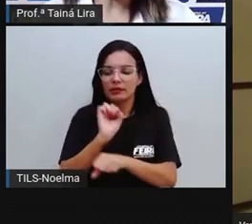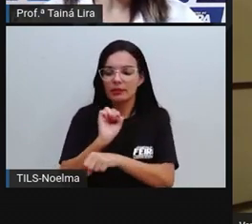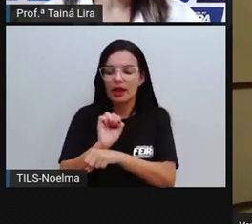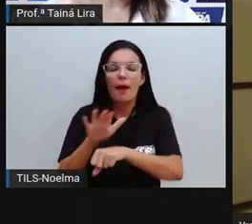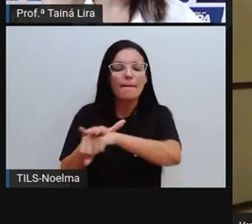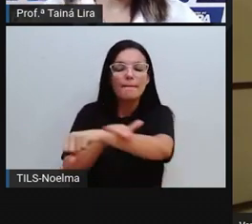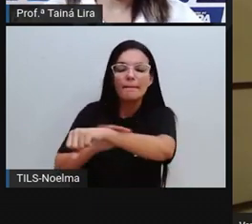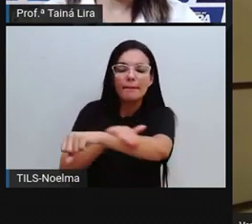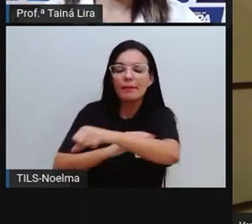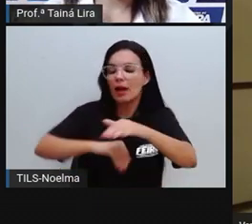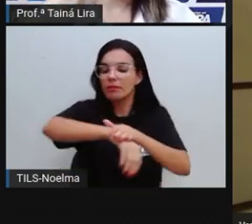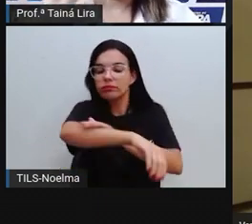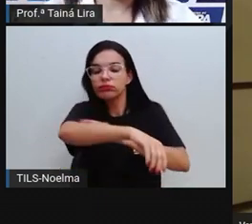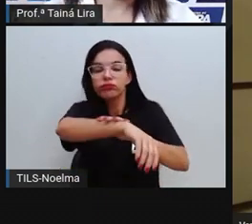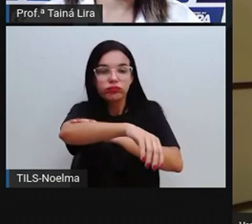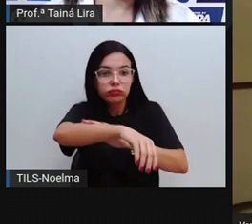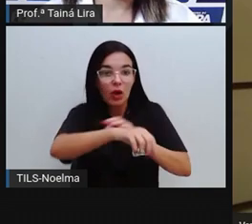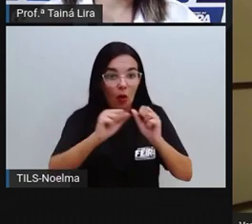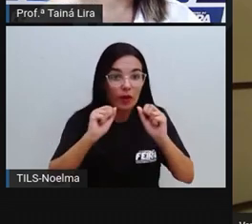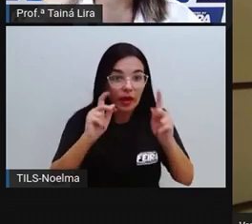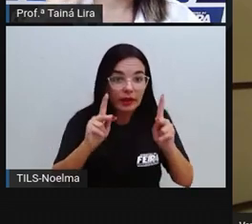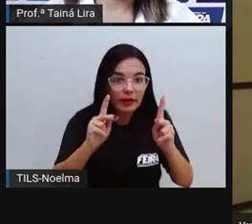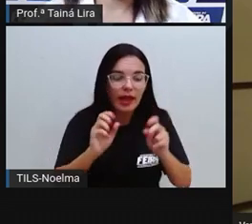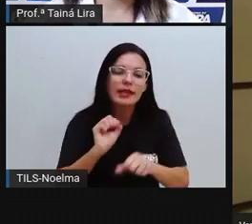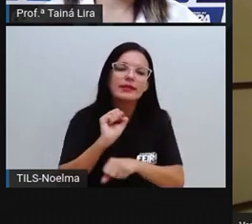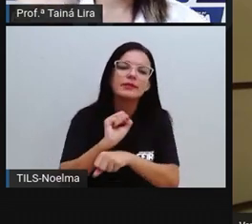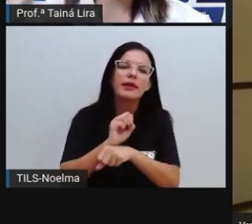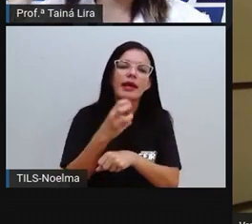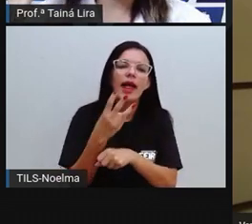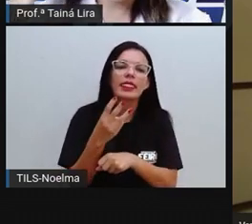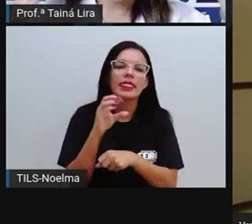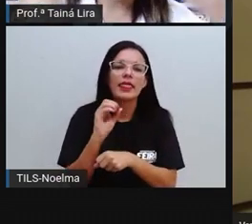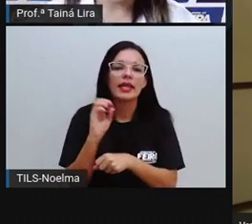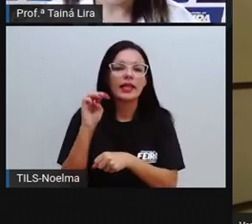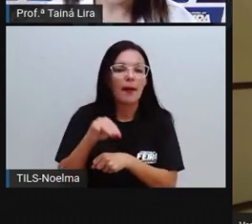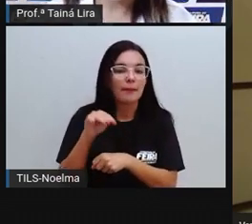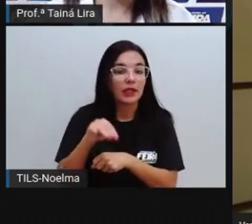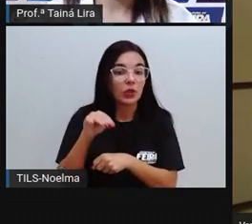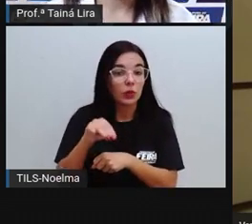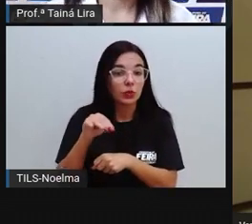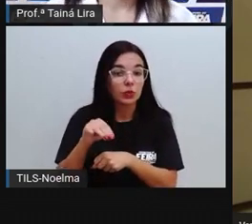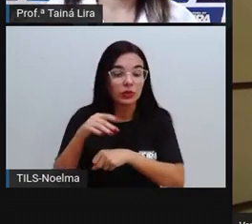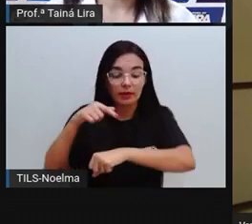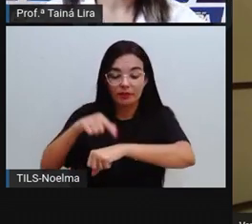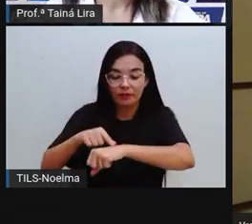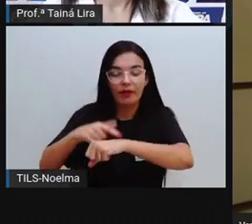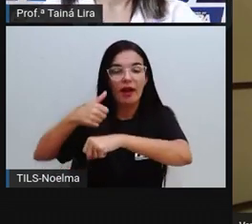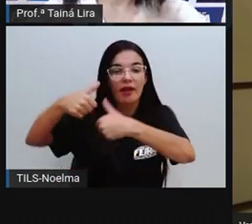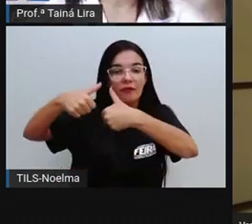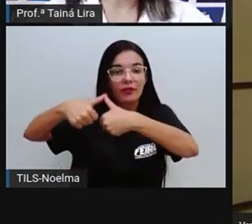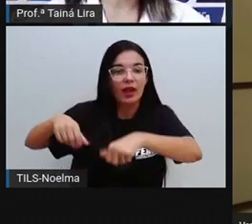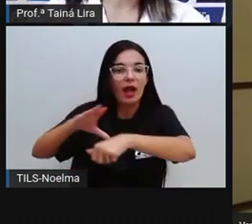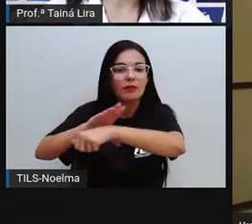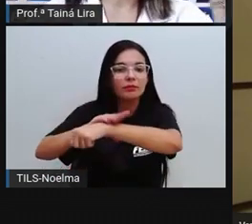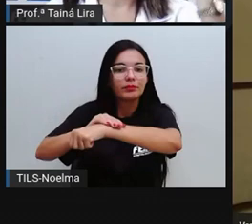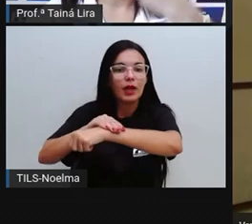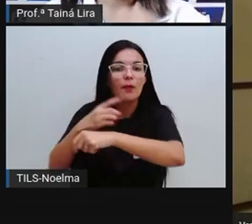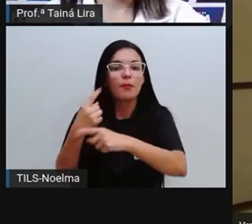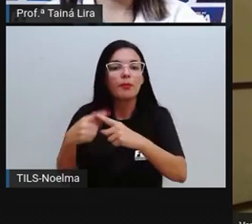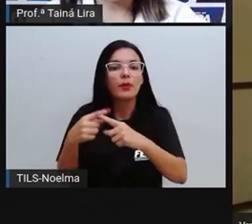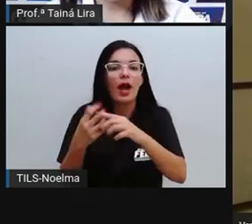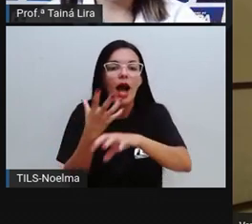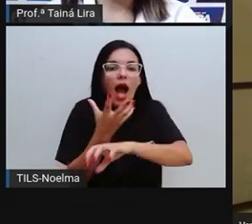tá? Antes de ir aí tomar banho de mar, de ir para a praia, porque senão ele vai derreter, tá? Tomou banho, tem